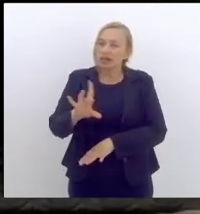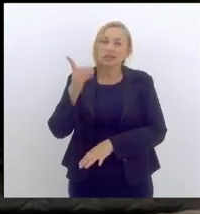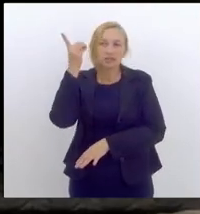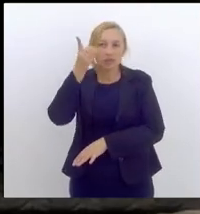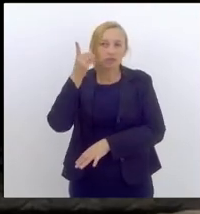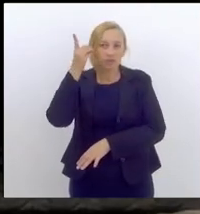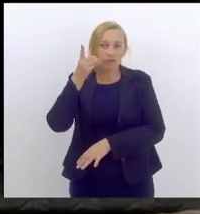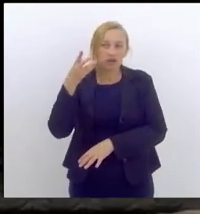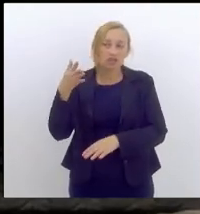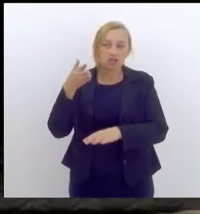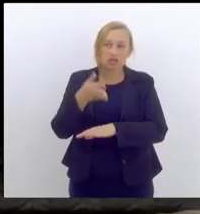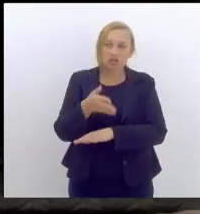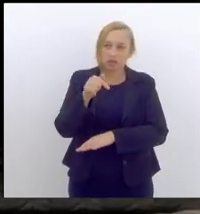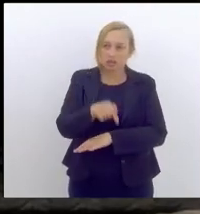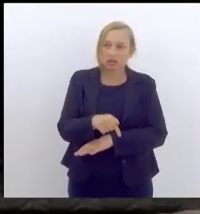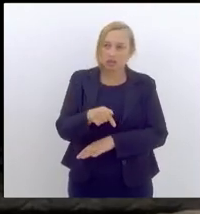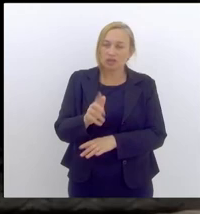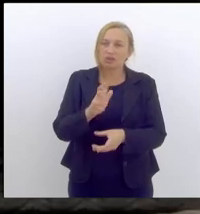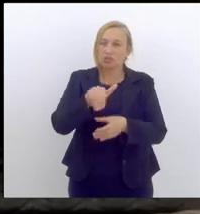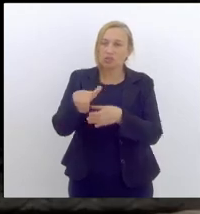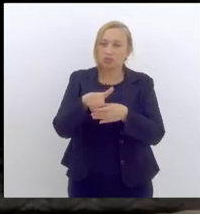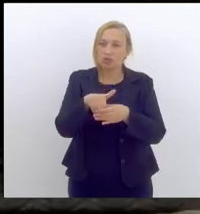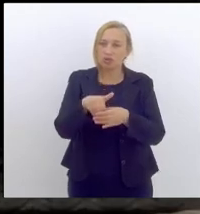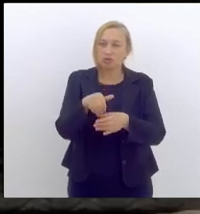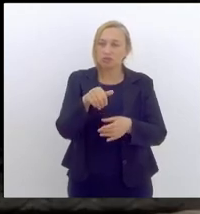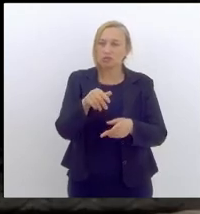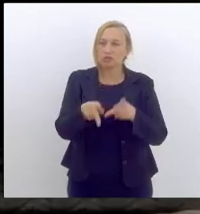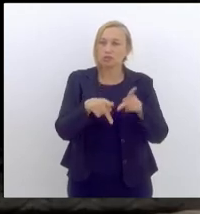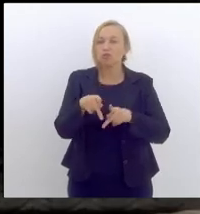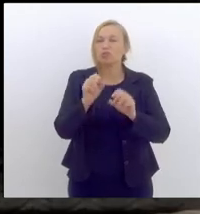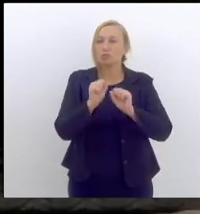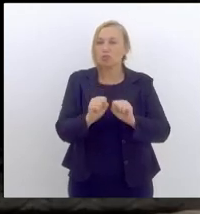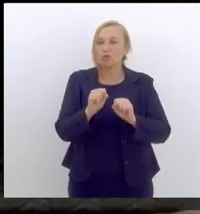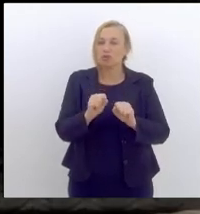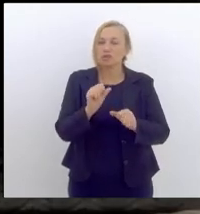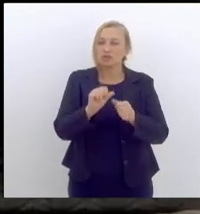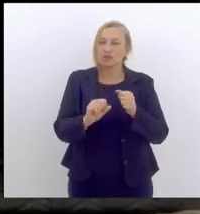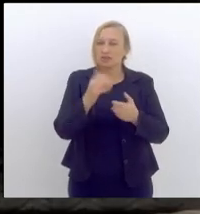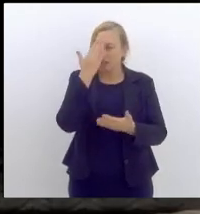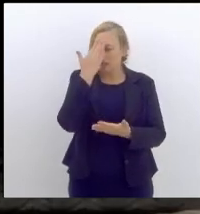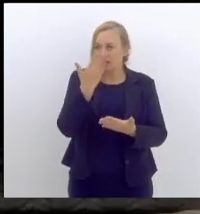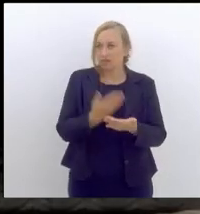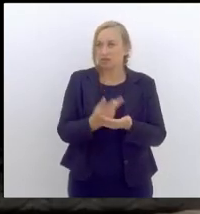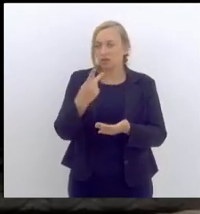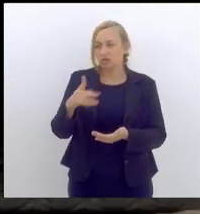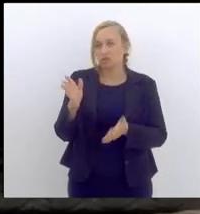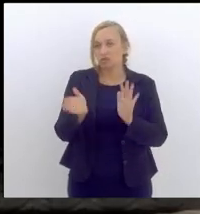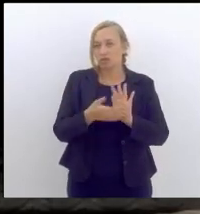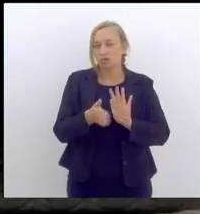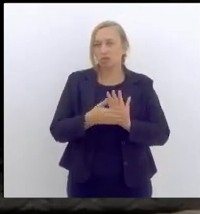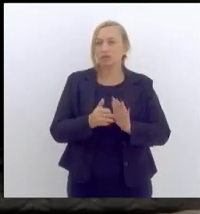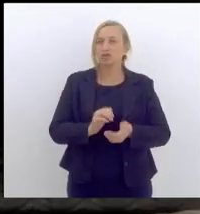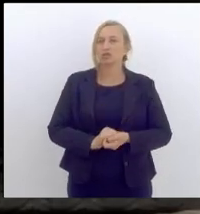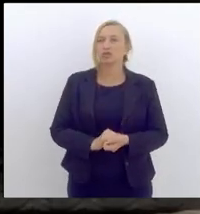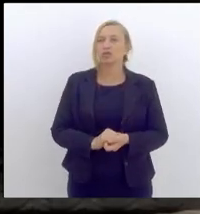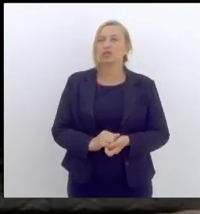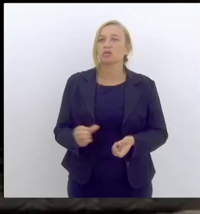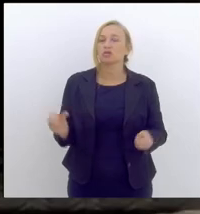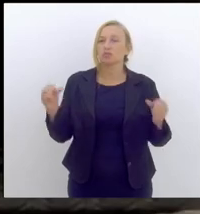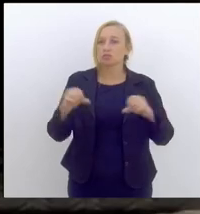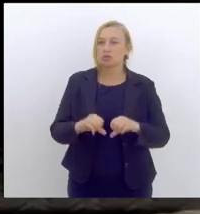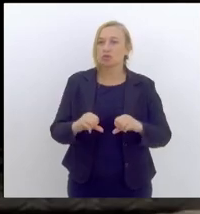aqui chegou com voto popular possa fazer pelos que acreditaram em suas propostas. O pior dos